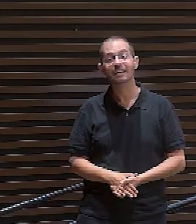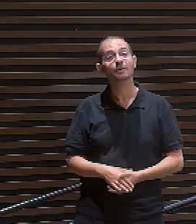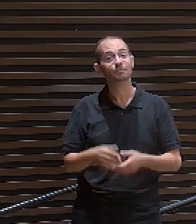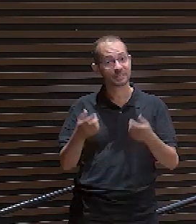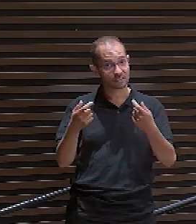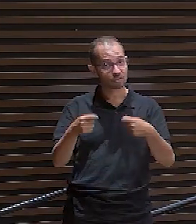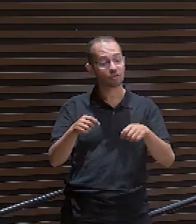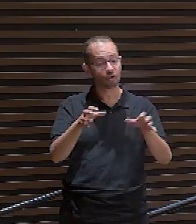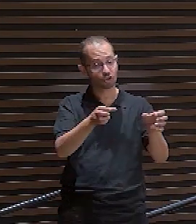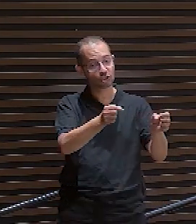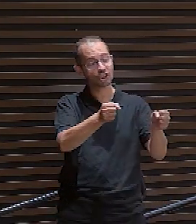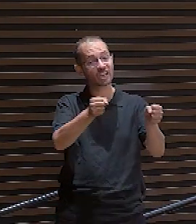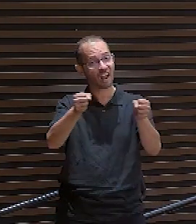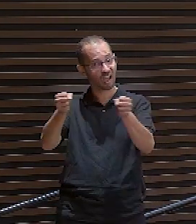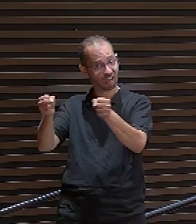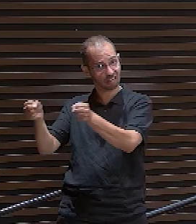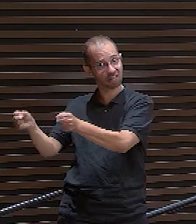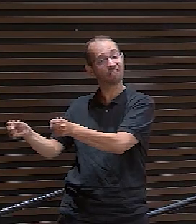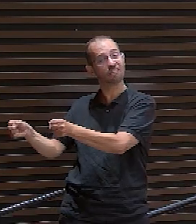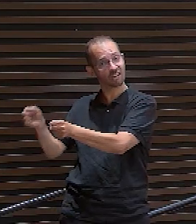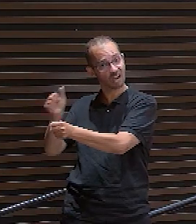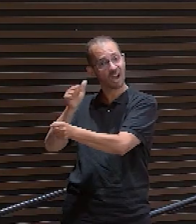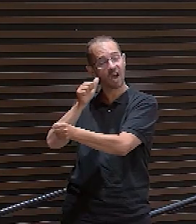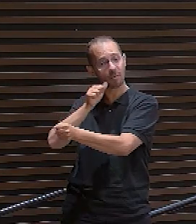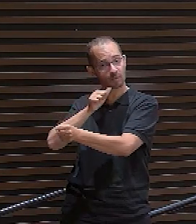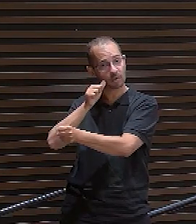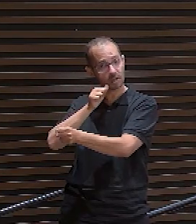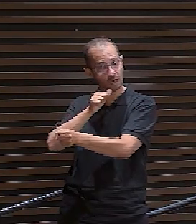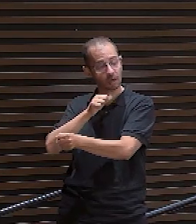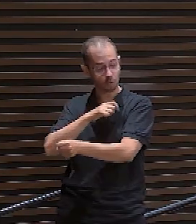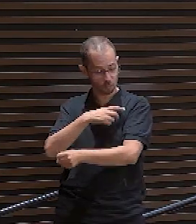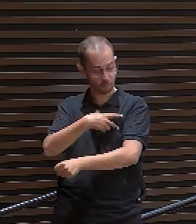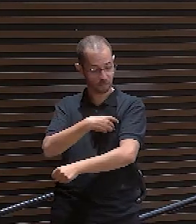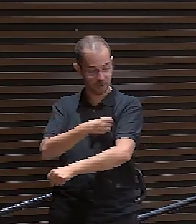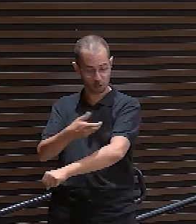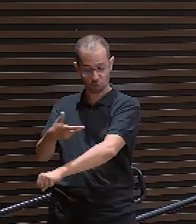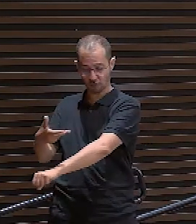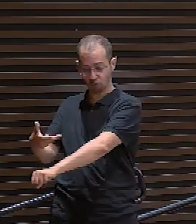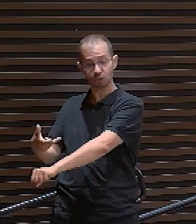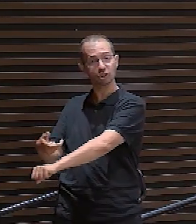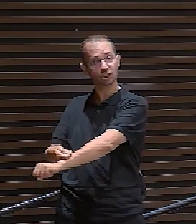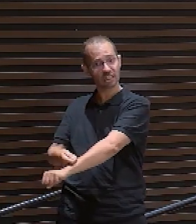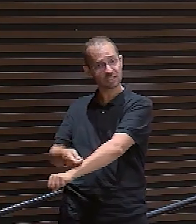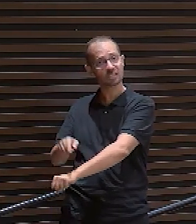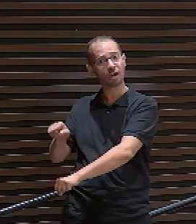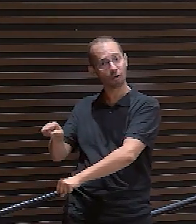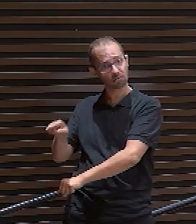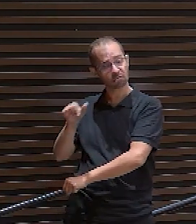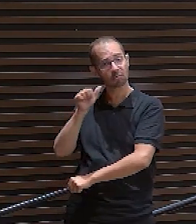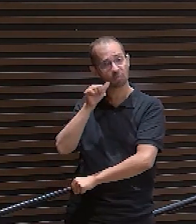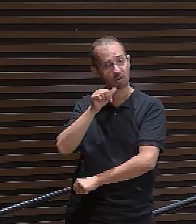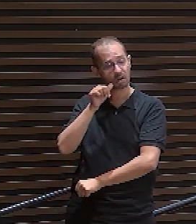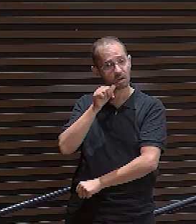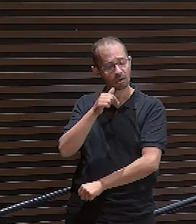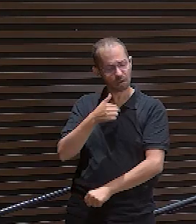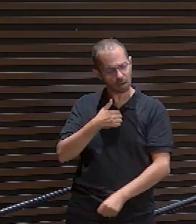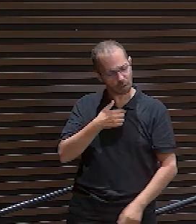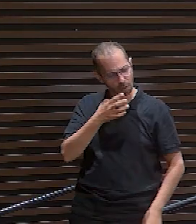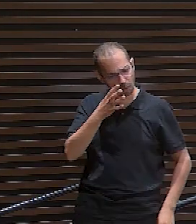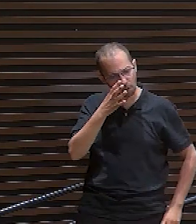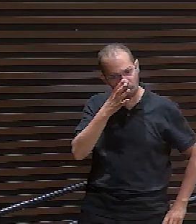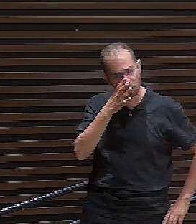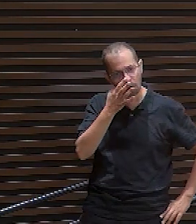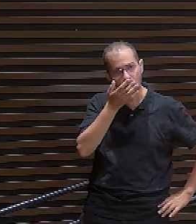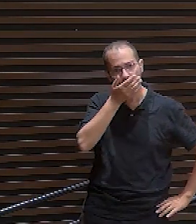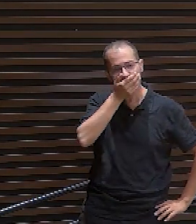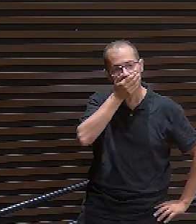tirá-la à força de lá. Um filho deu uma injeção nela por cima, revoltada. Mas eu voltei lá para o